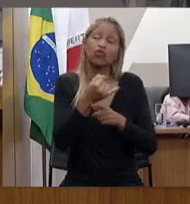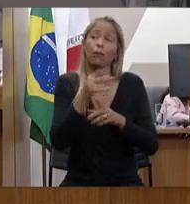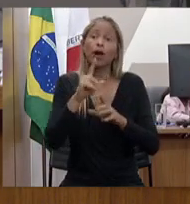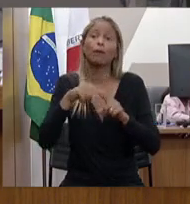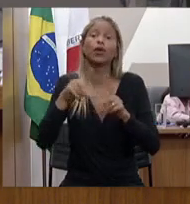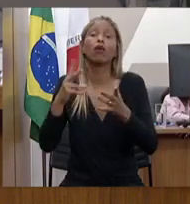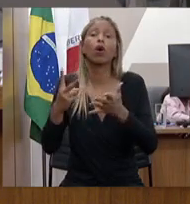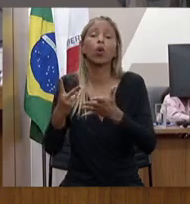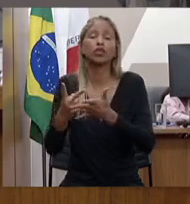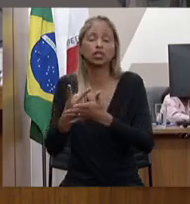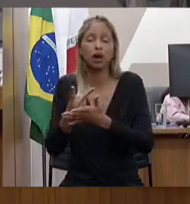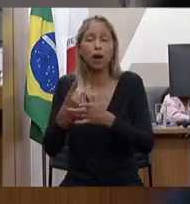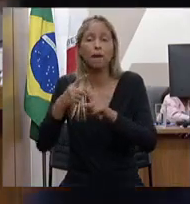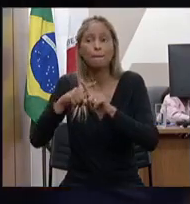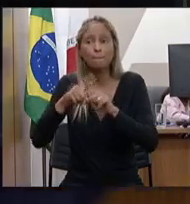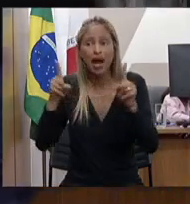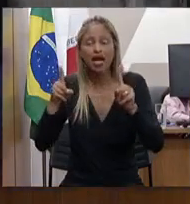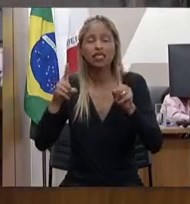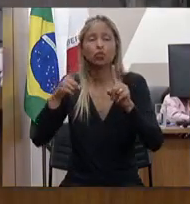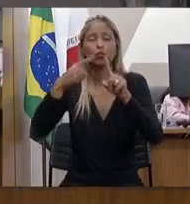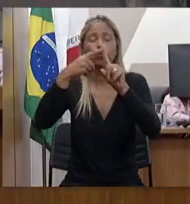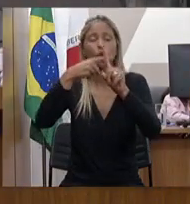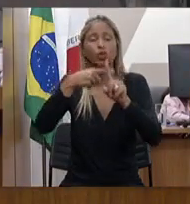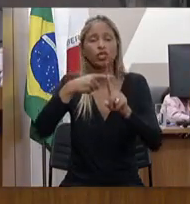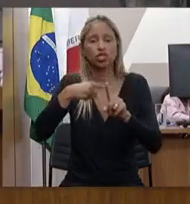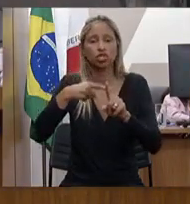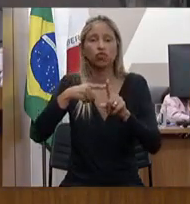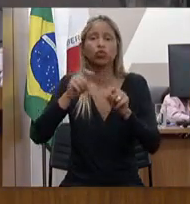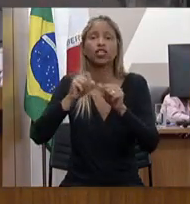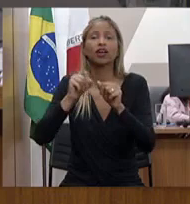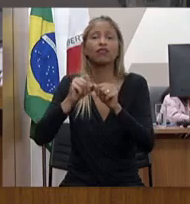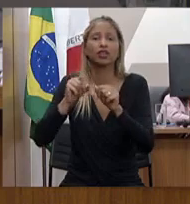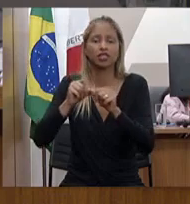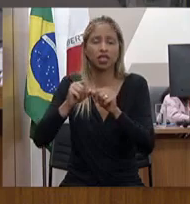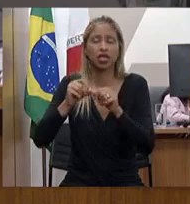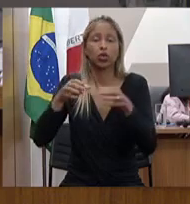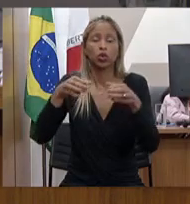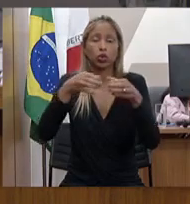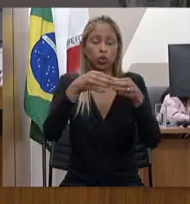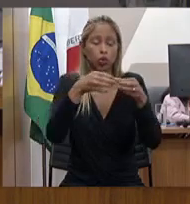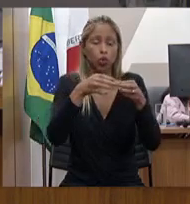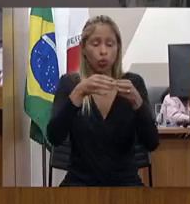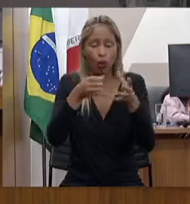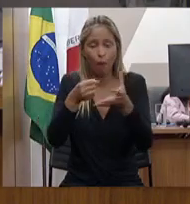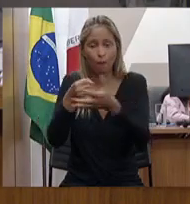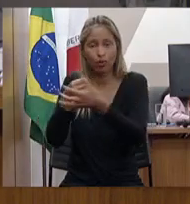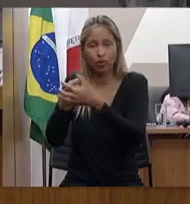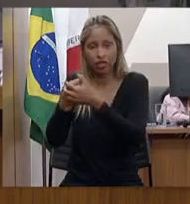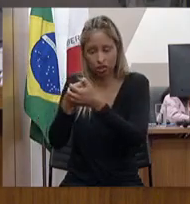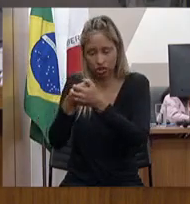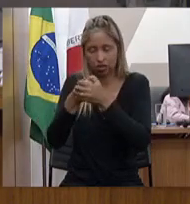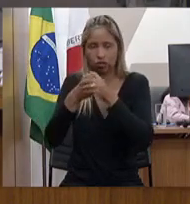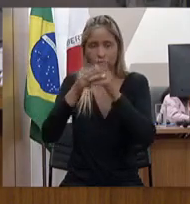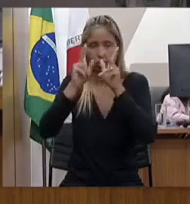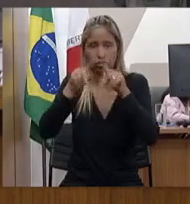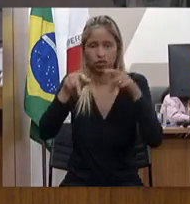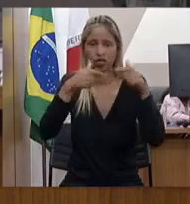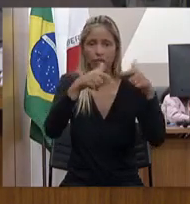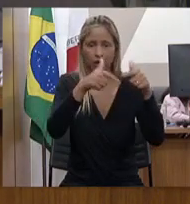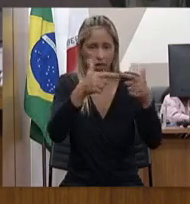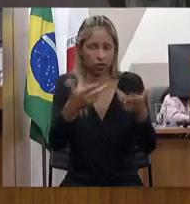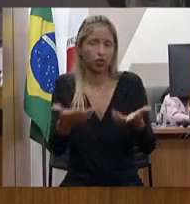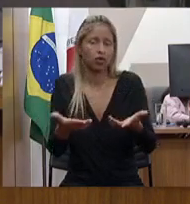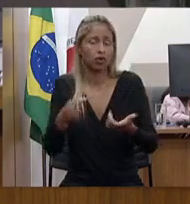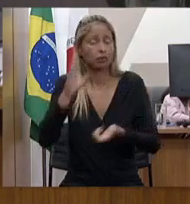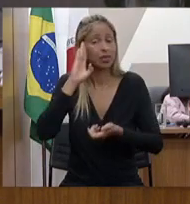acontecimento mas muito positivo do ponto de vista da atuação dos órgãos que protegiam os trabalhadores e principalmente da